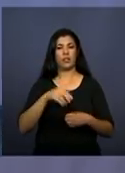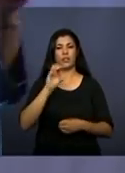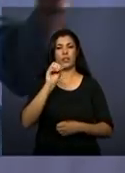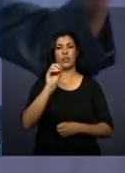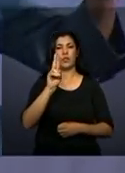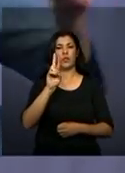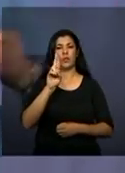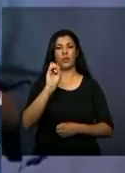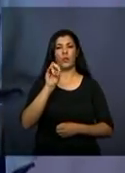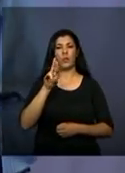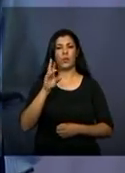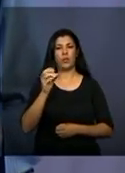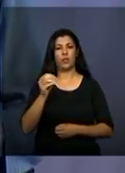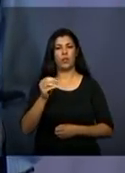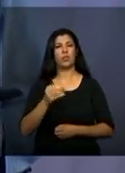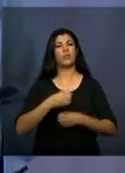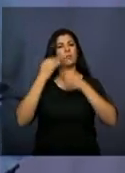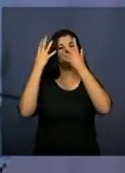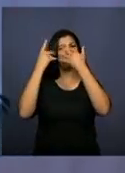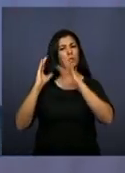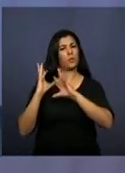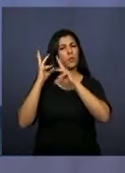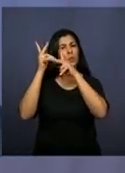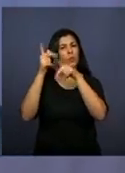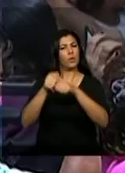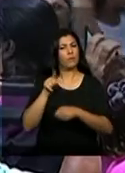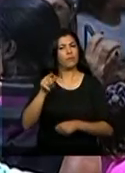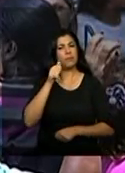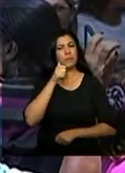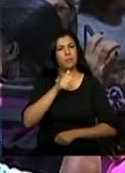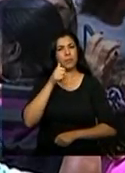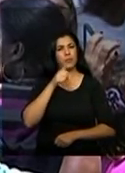a trajetória da Matilde.